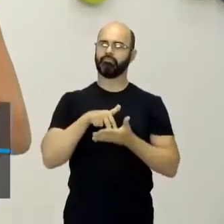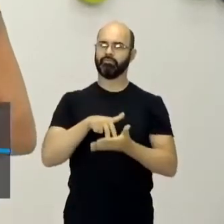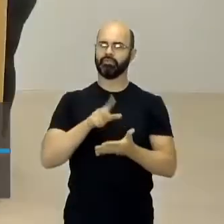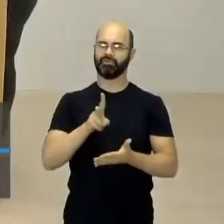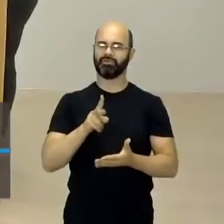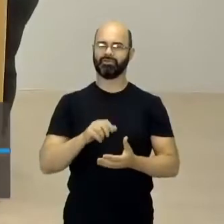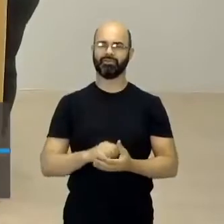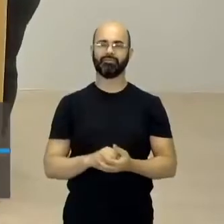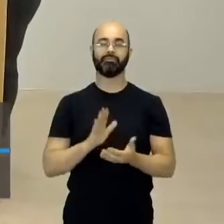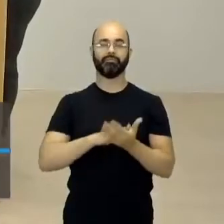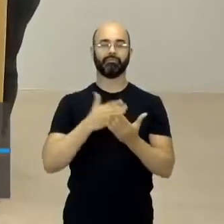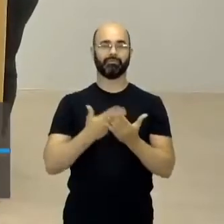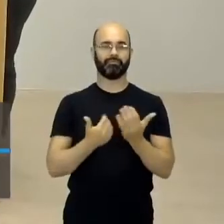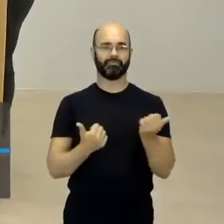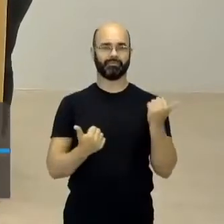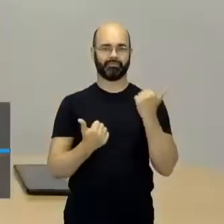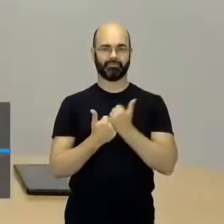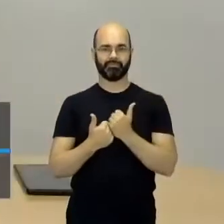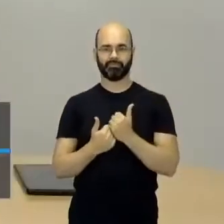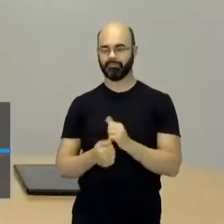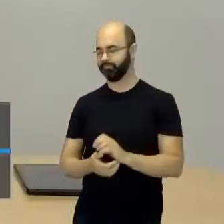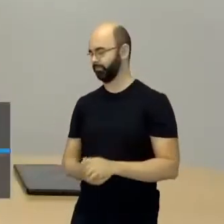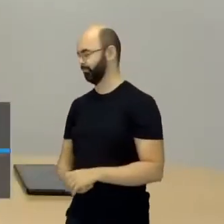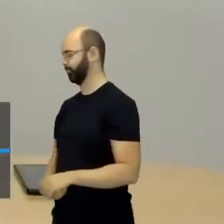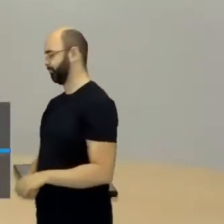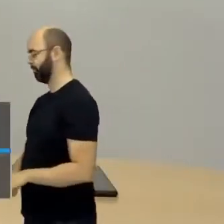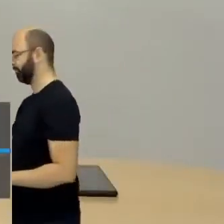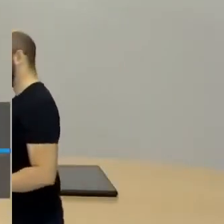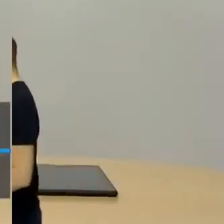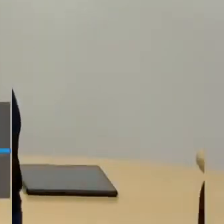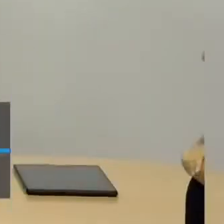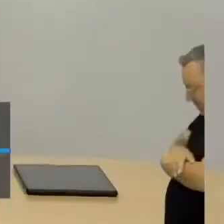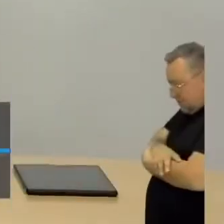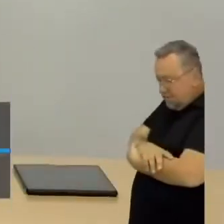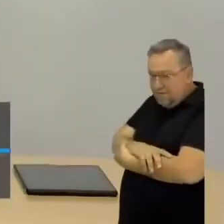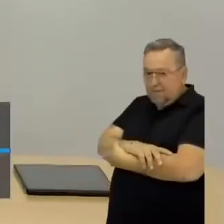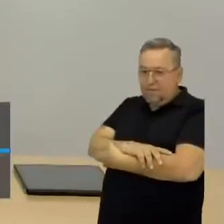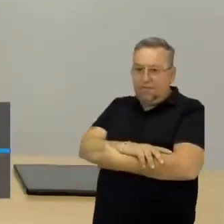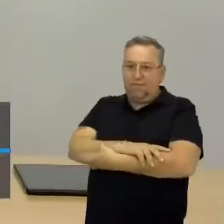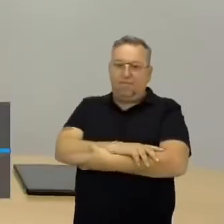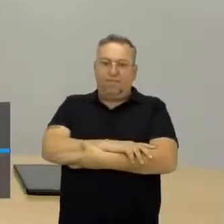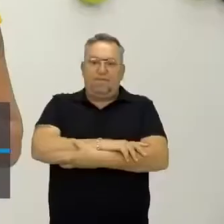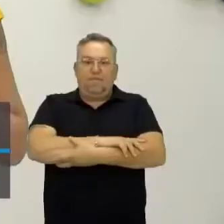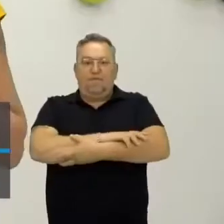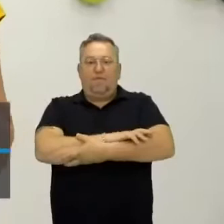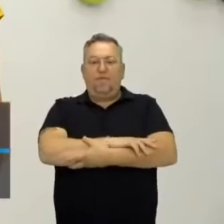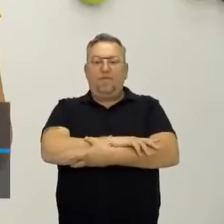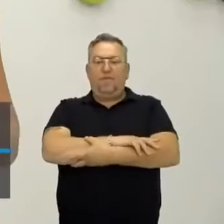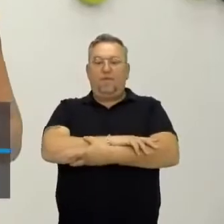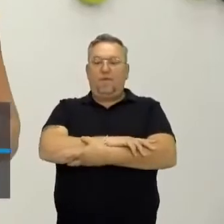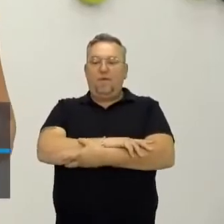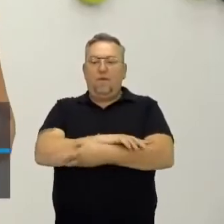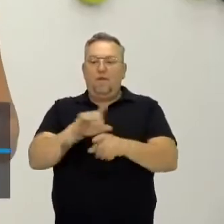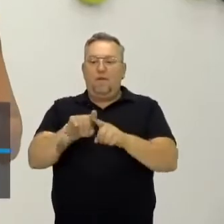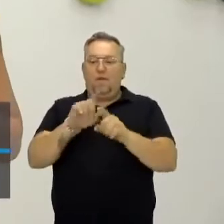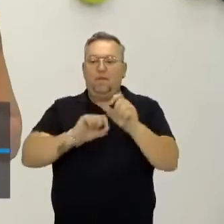professor? Sim, com certeza, porque a escravidão é sinônimo de resistência. Exatamente. Então, vou mostrar